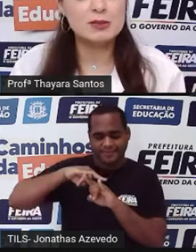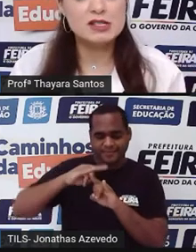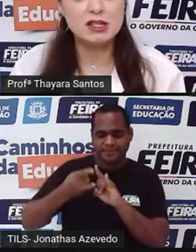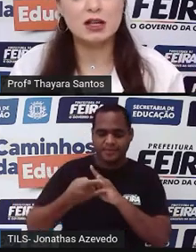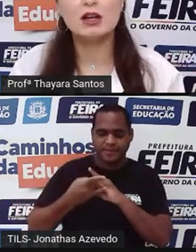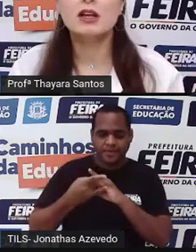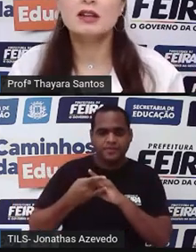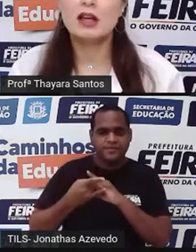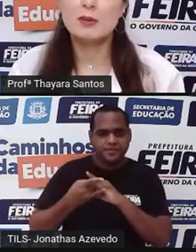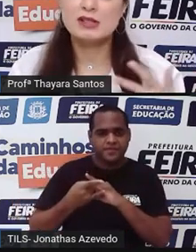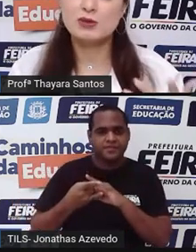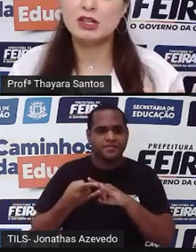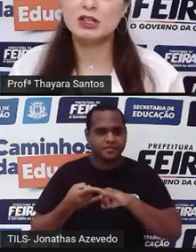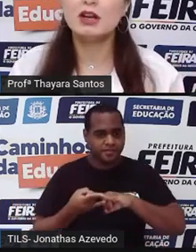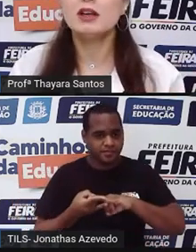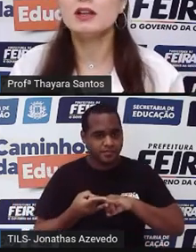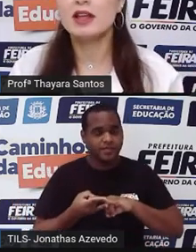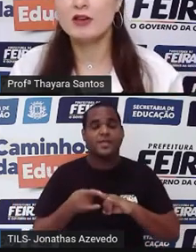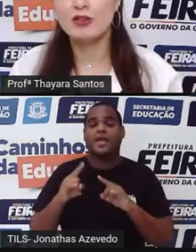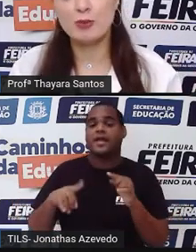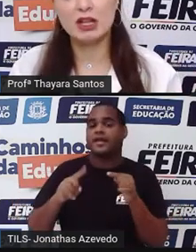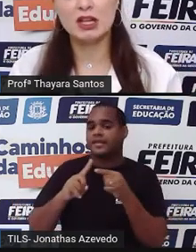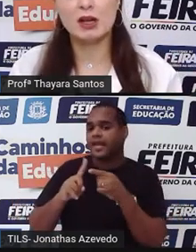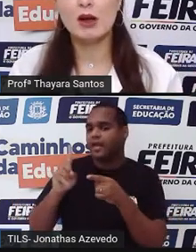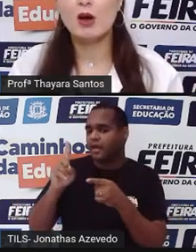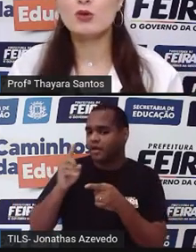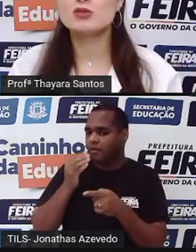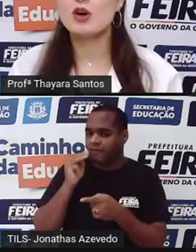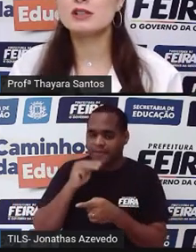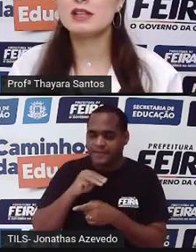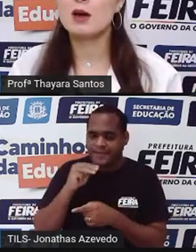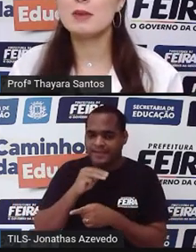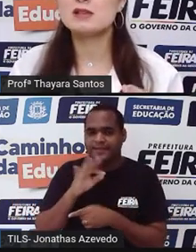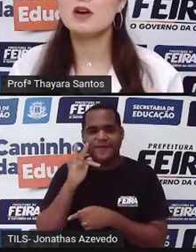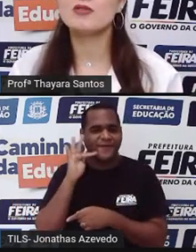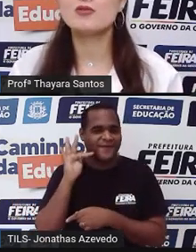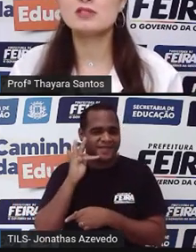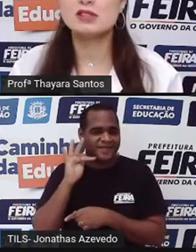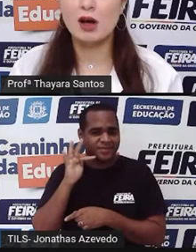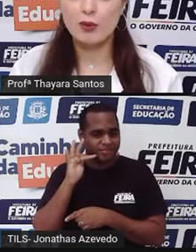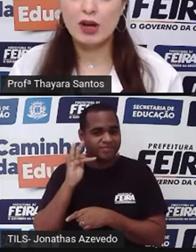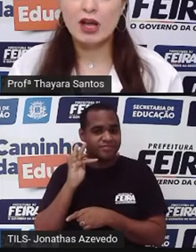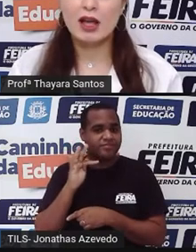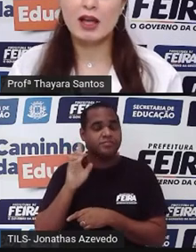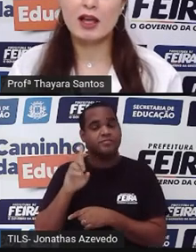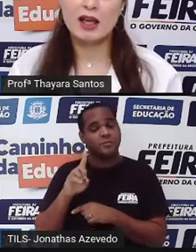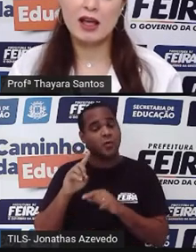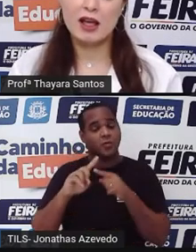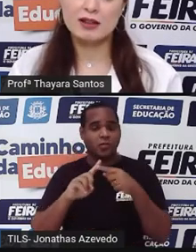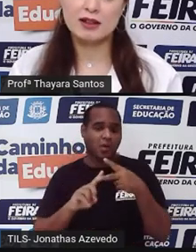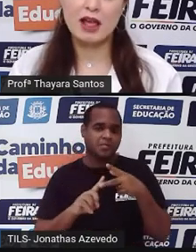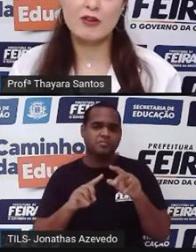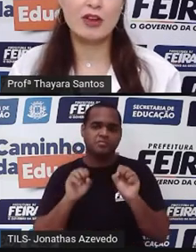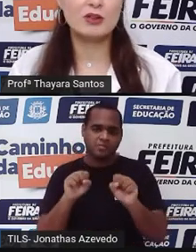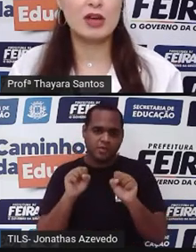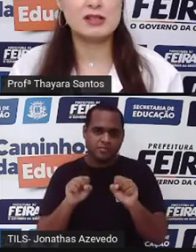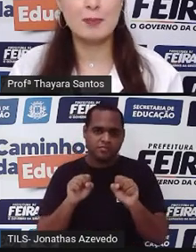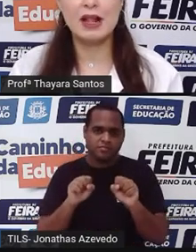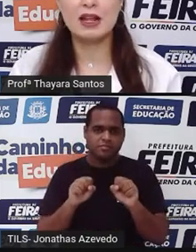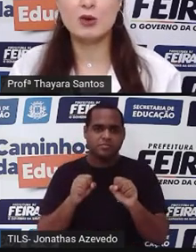de camisinha tem a masculina e tenha feminina Os dois têm a mesma função é é